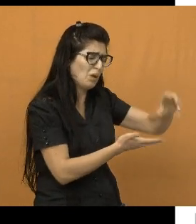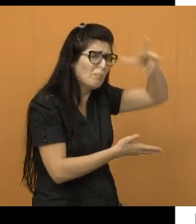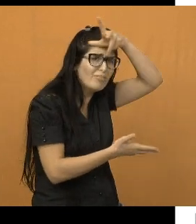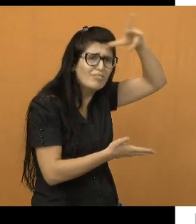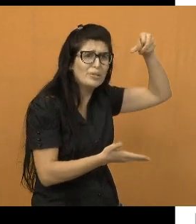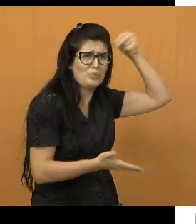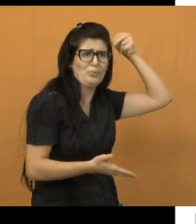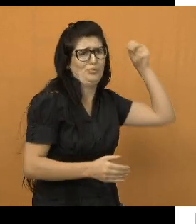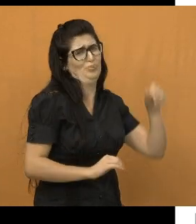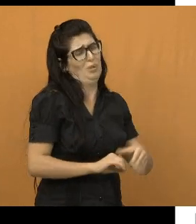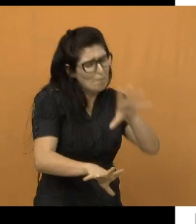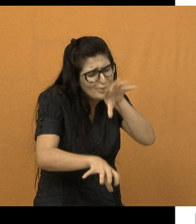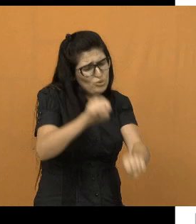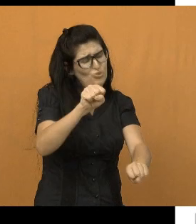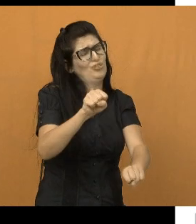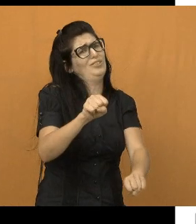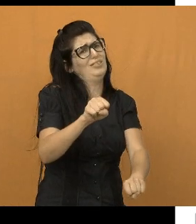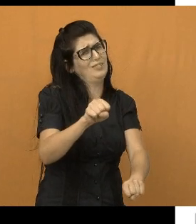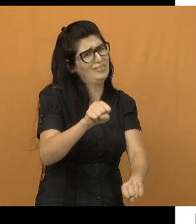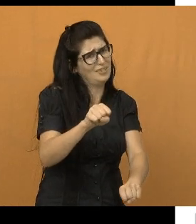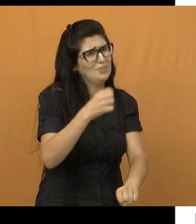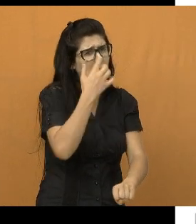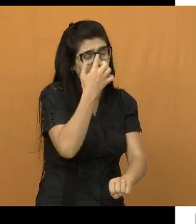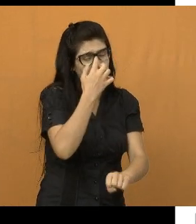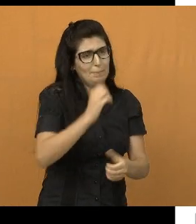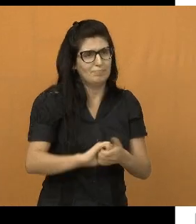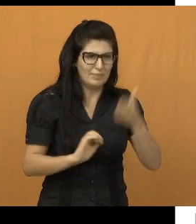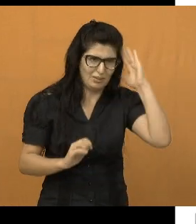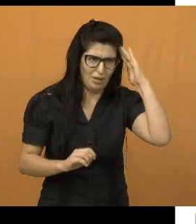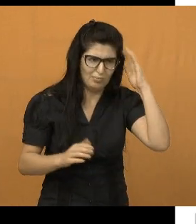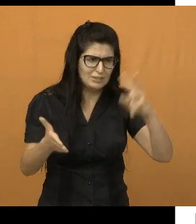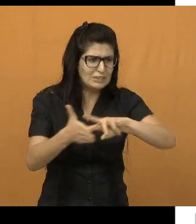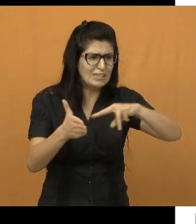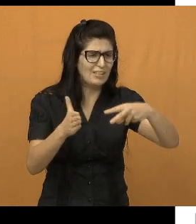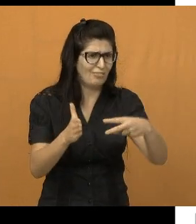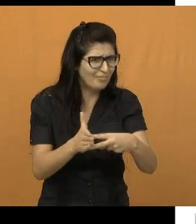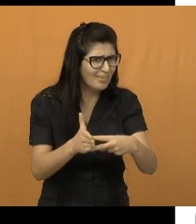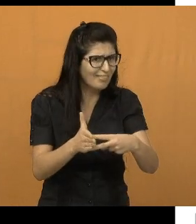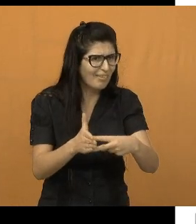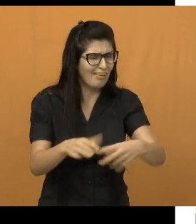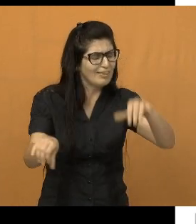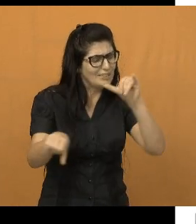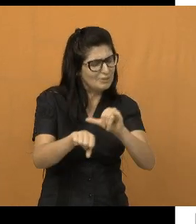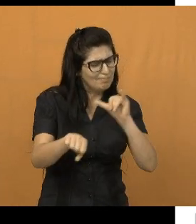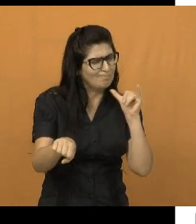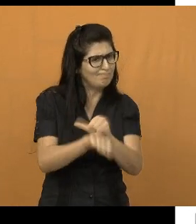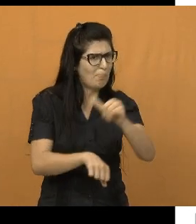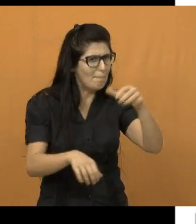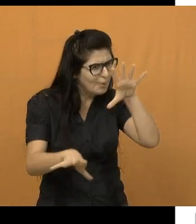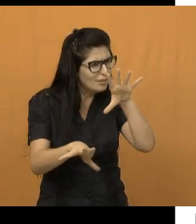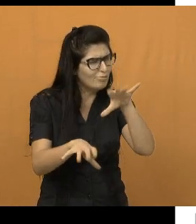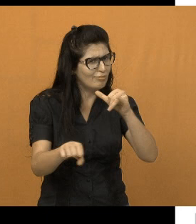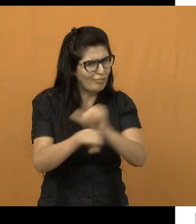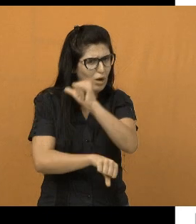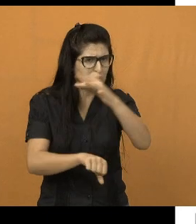Nós consideramos bastante efetivos, porque nós fechamos o ano com uma